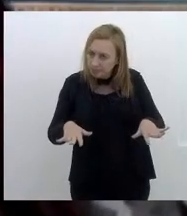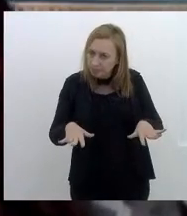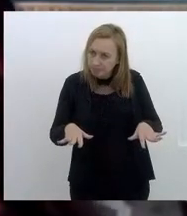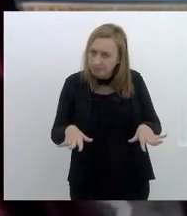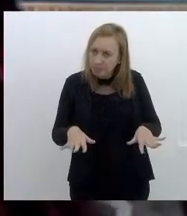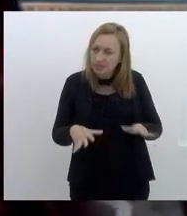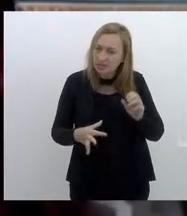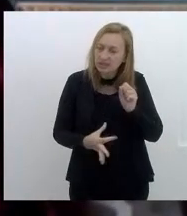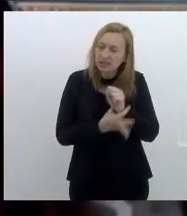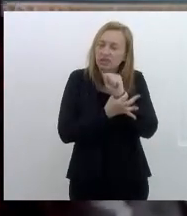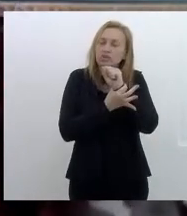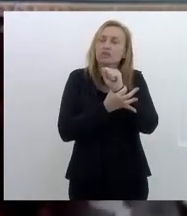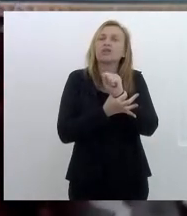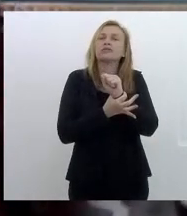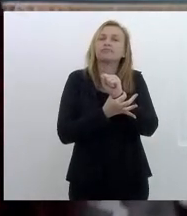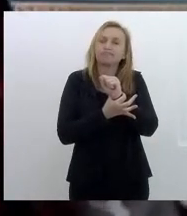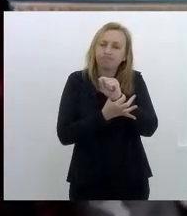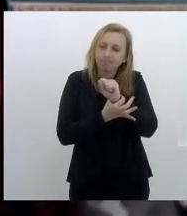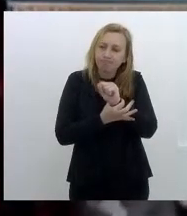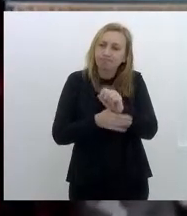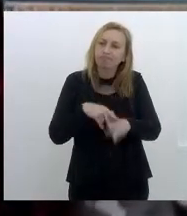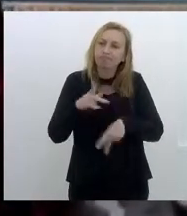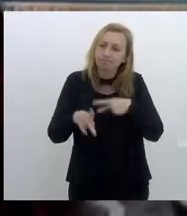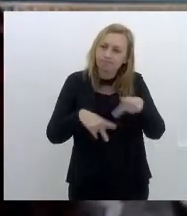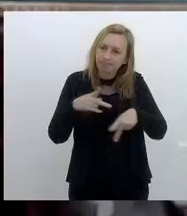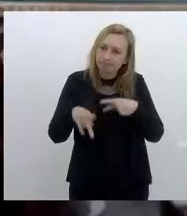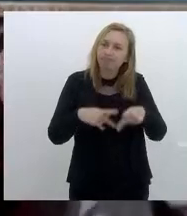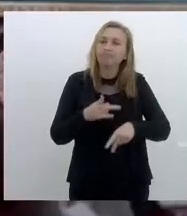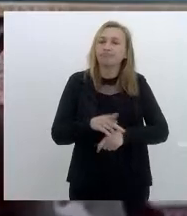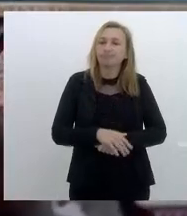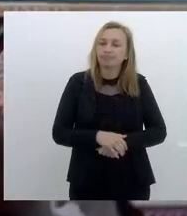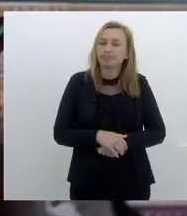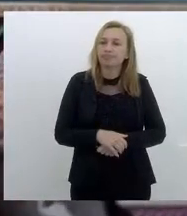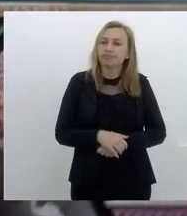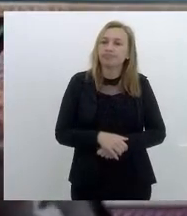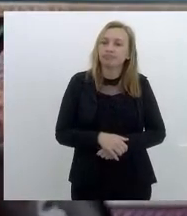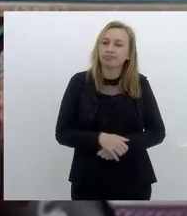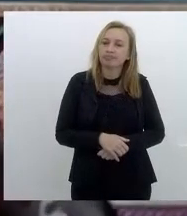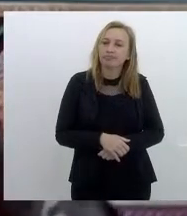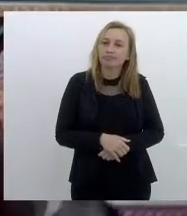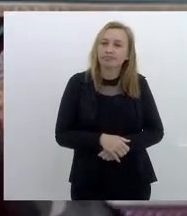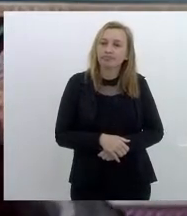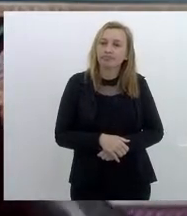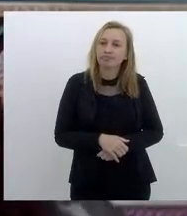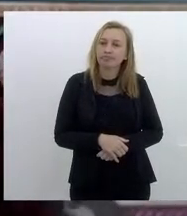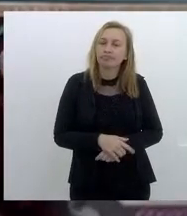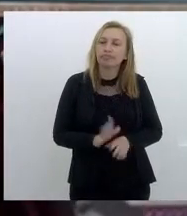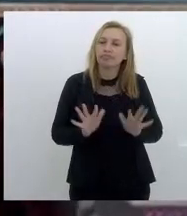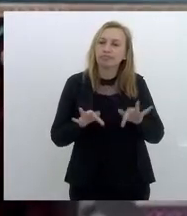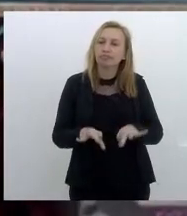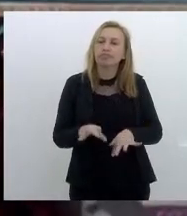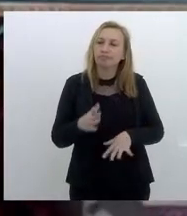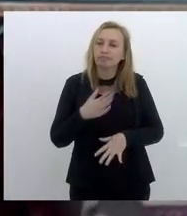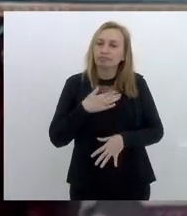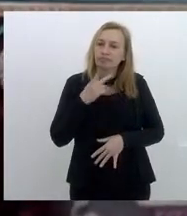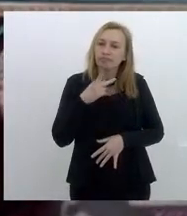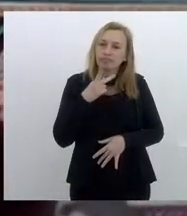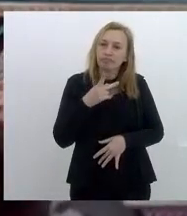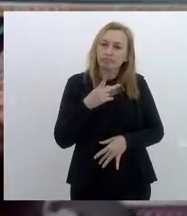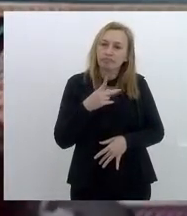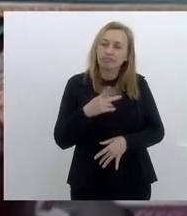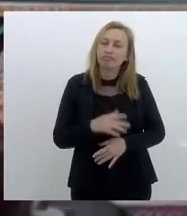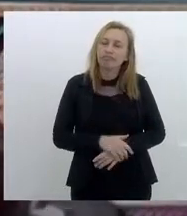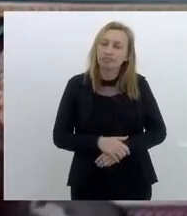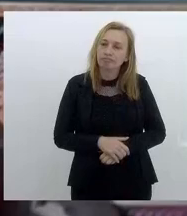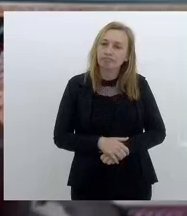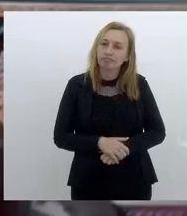haja segurança para a população e isso nos coloca se o presidente encerrando a minha fala em um